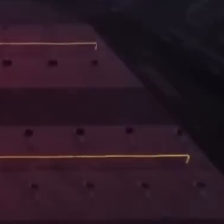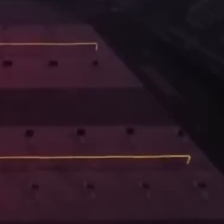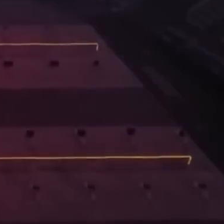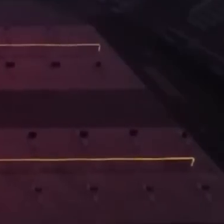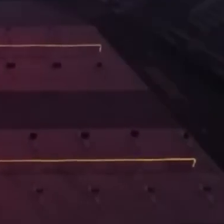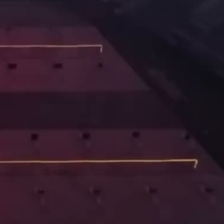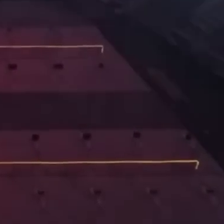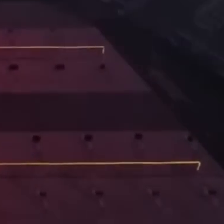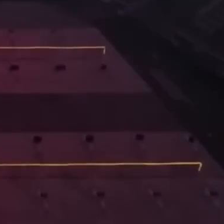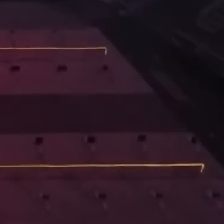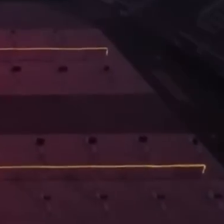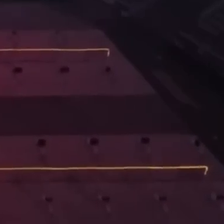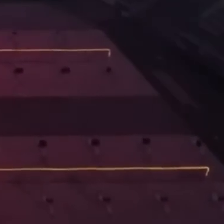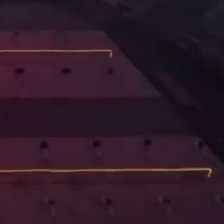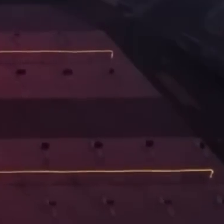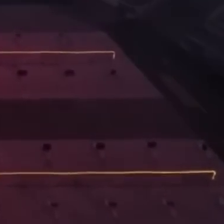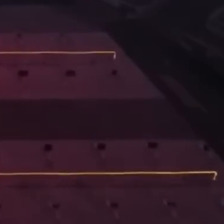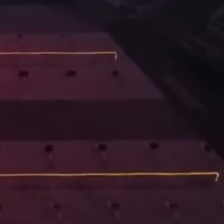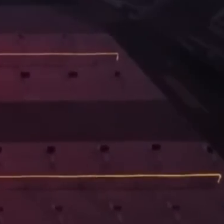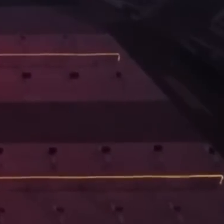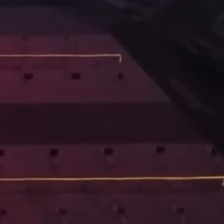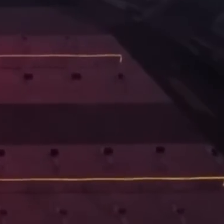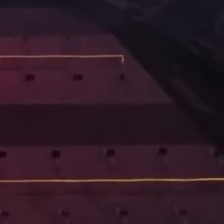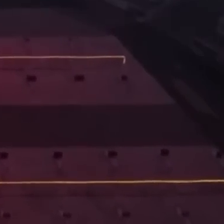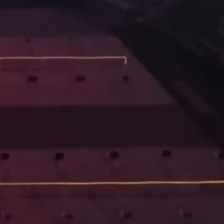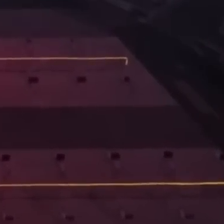Já estamos ao vivo?